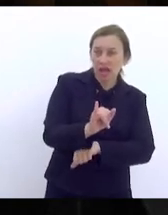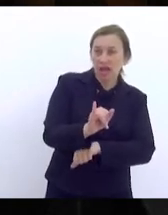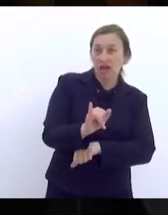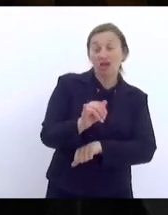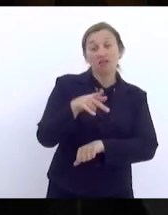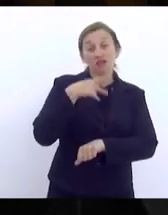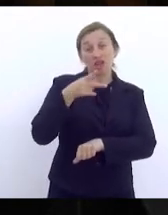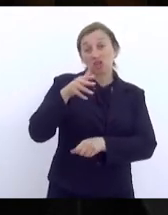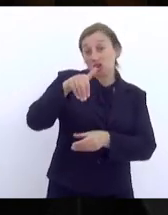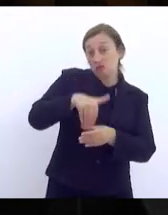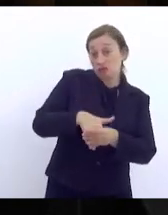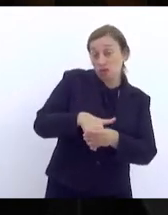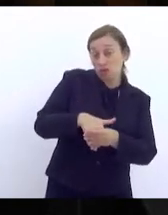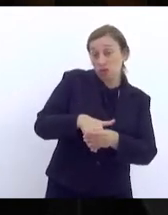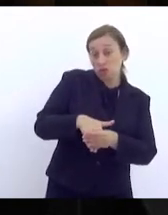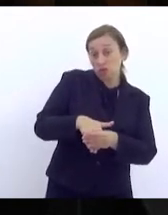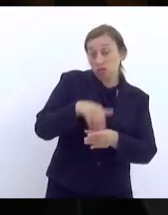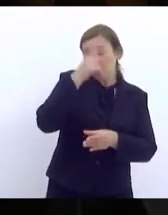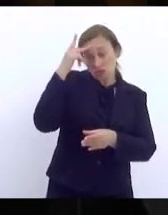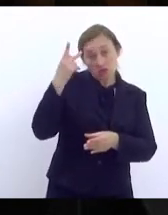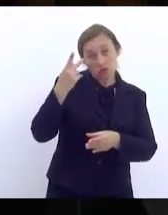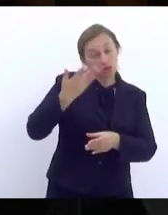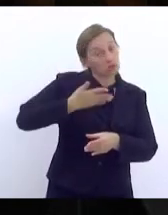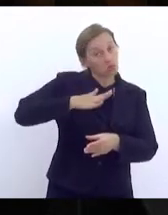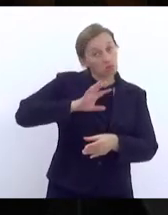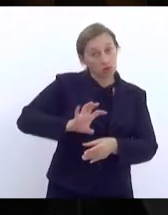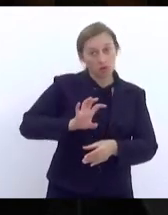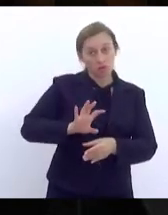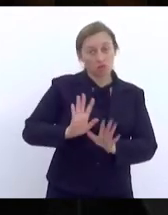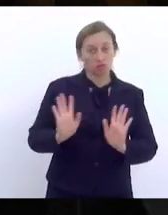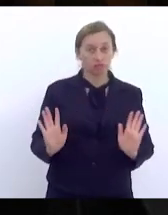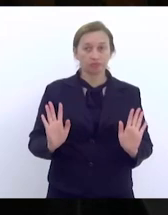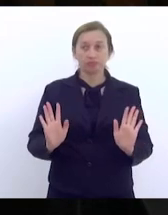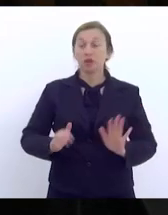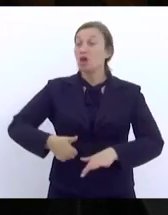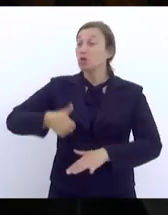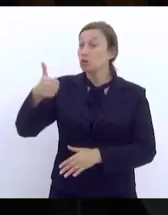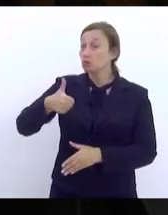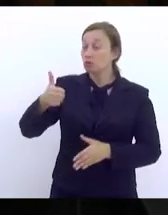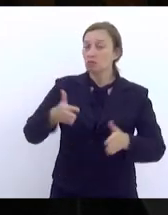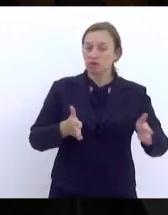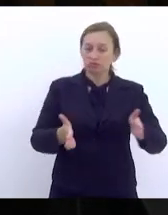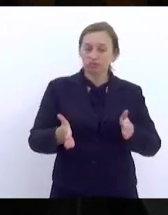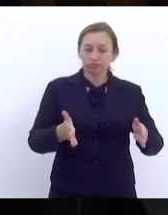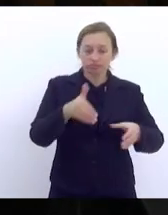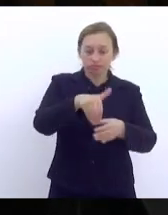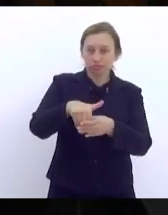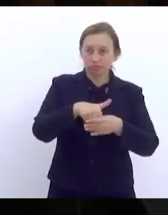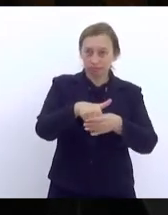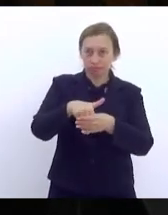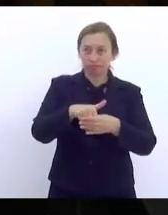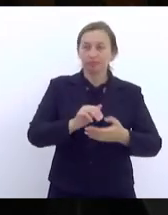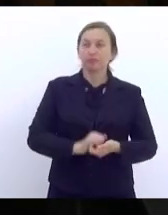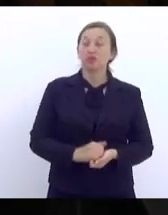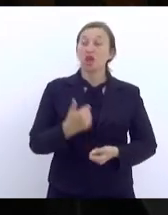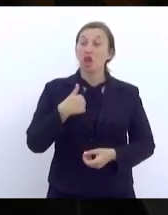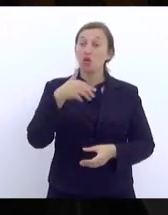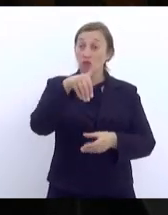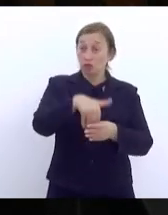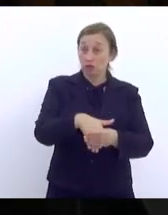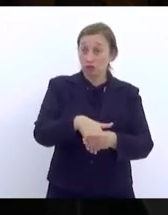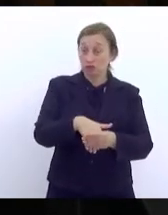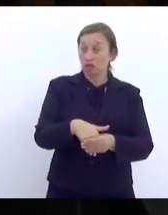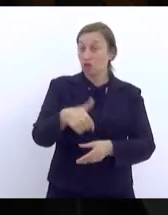alguém que não voto eu no primeiro turno das eleições Eu votei